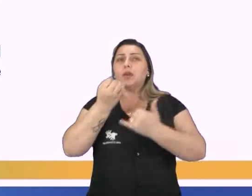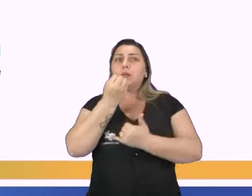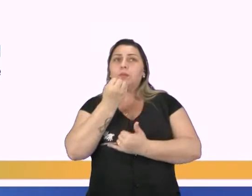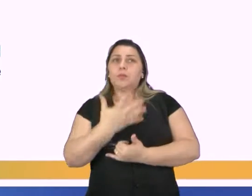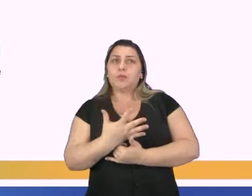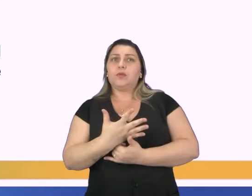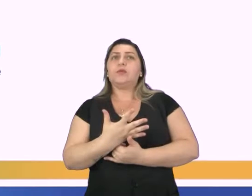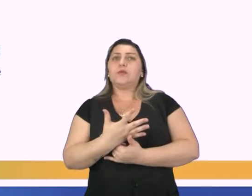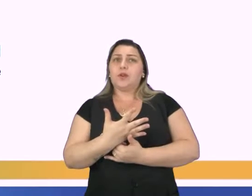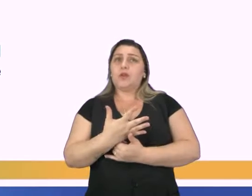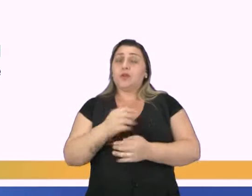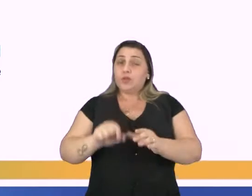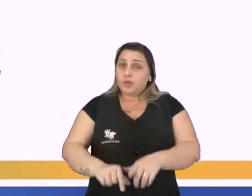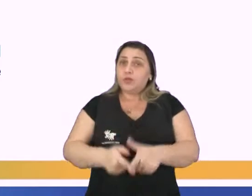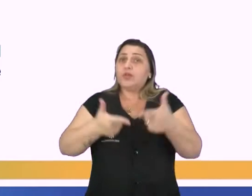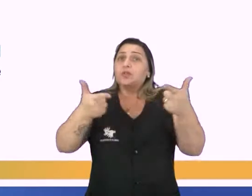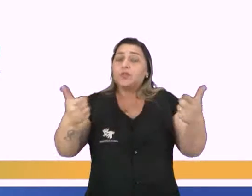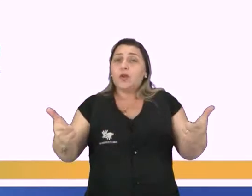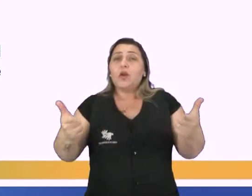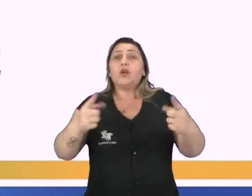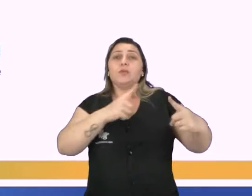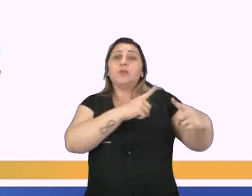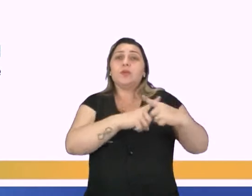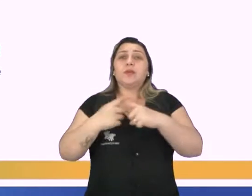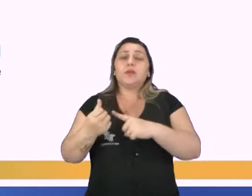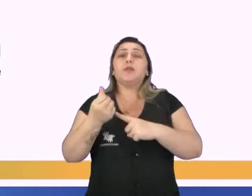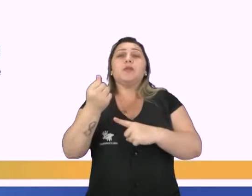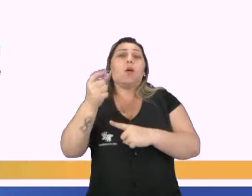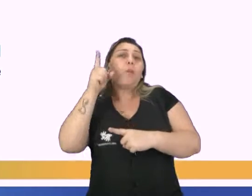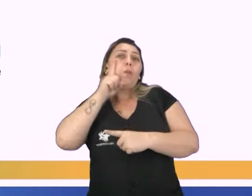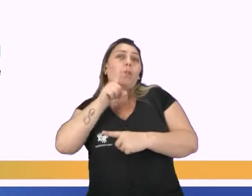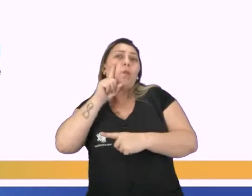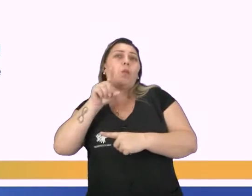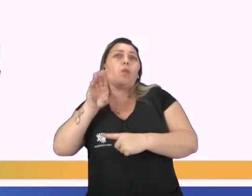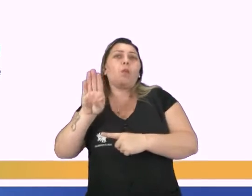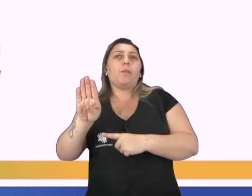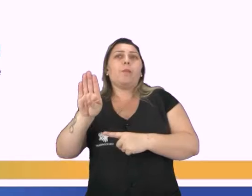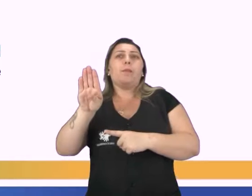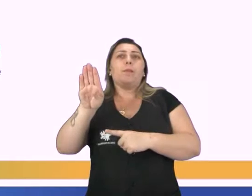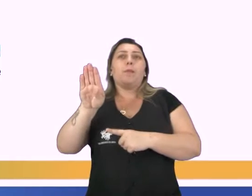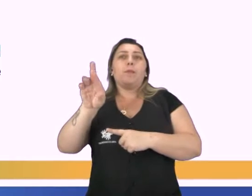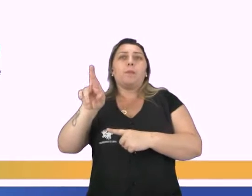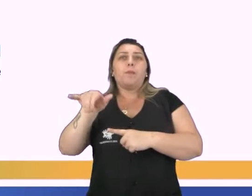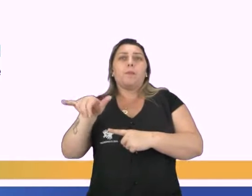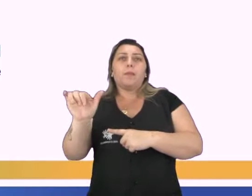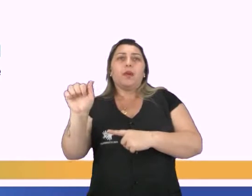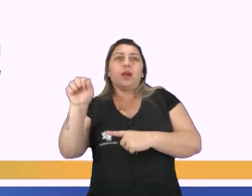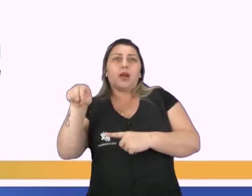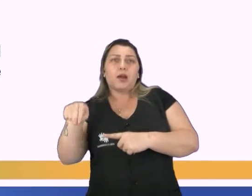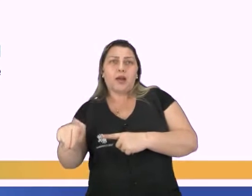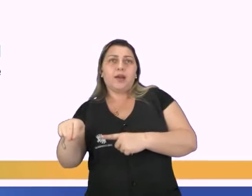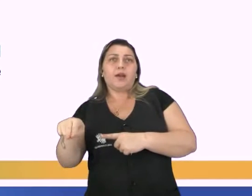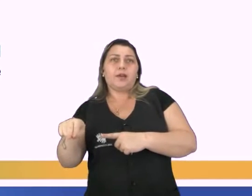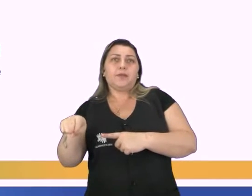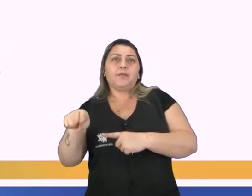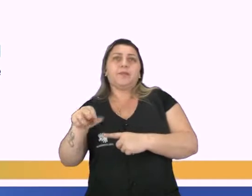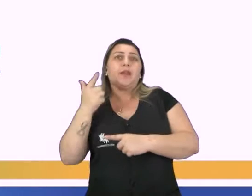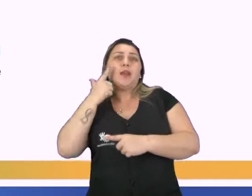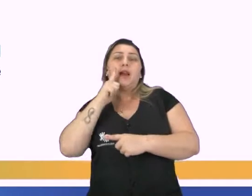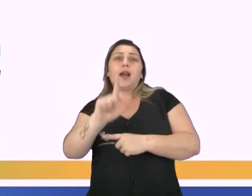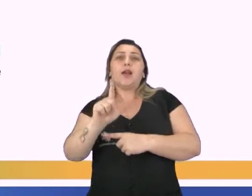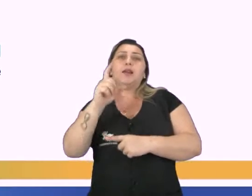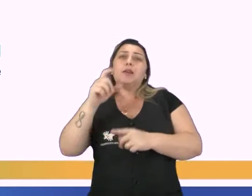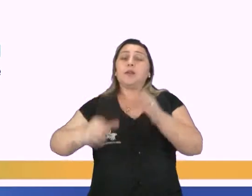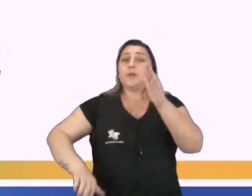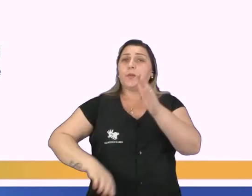caso de sorte multiplicado por 6. O norte-americano Brian Moss, de Meridian, Idaho, ganhou